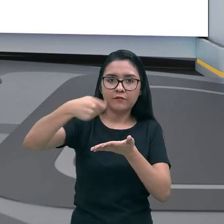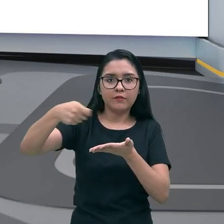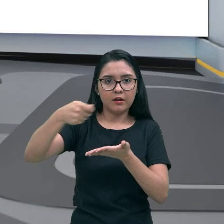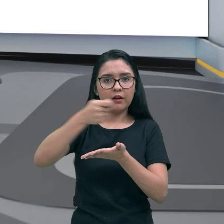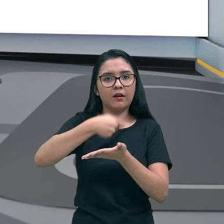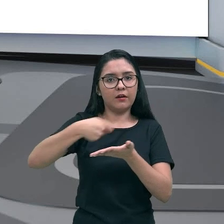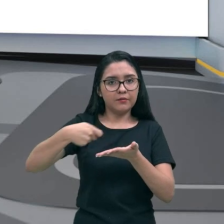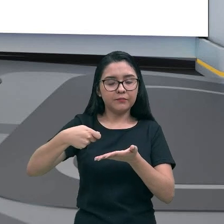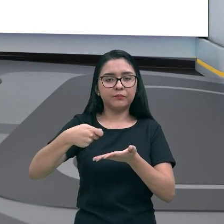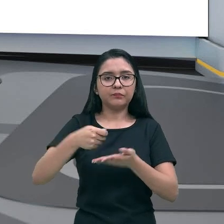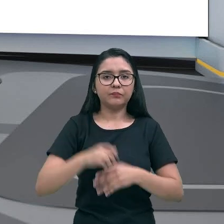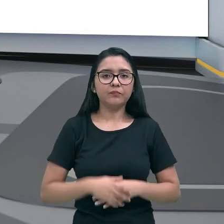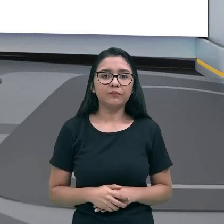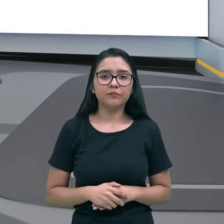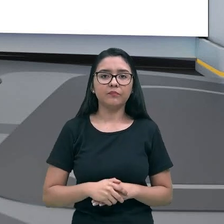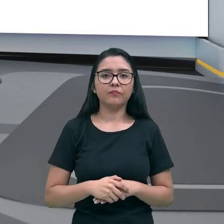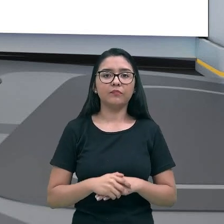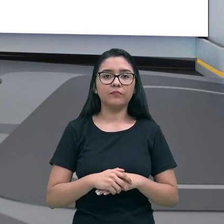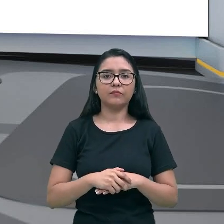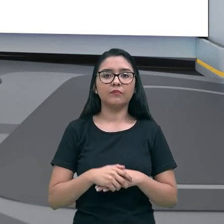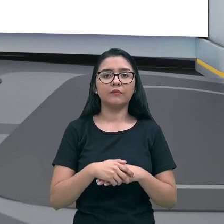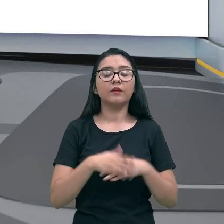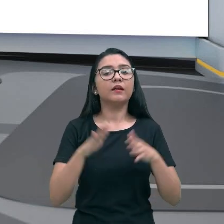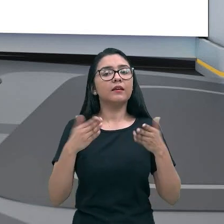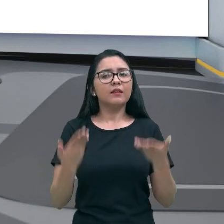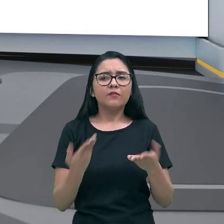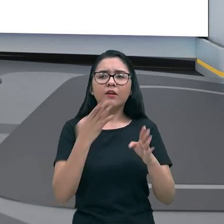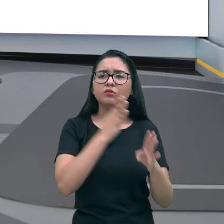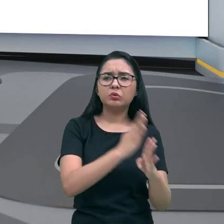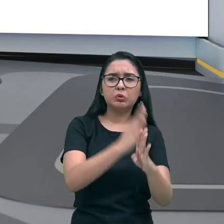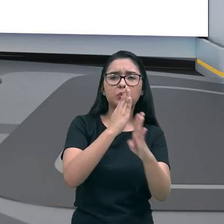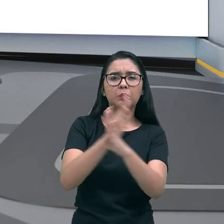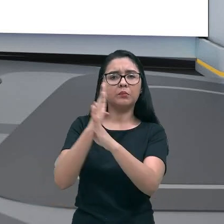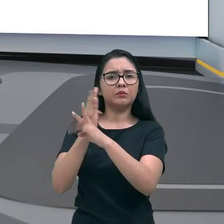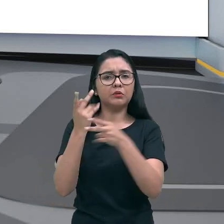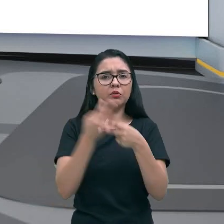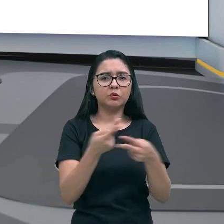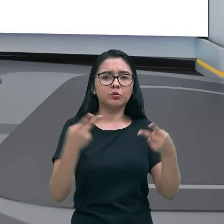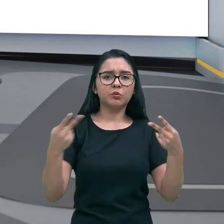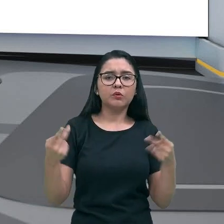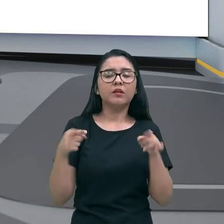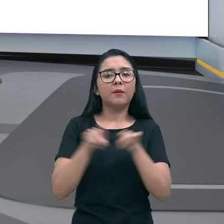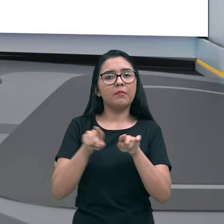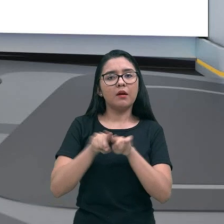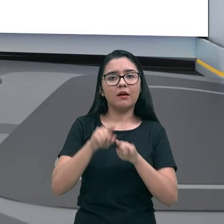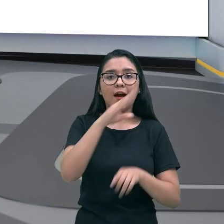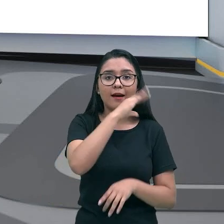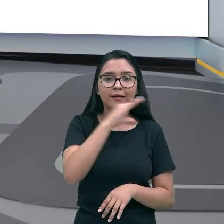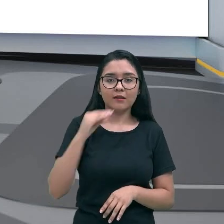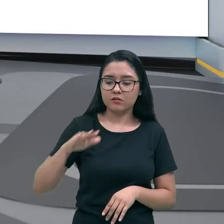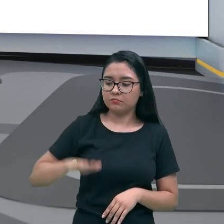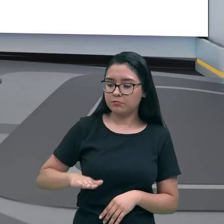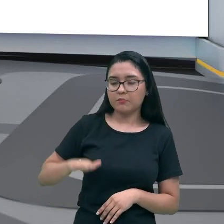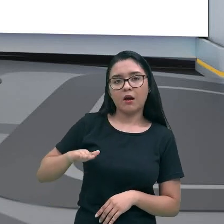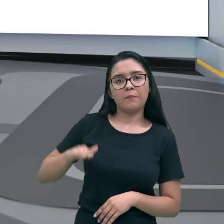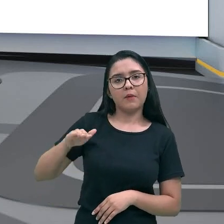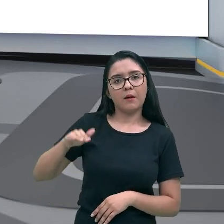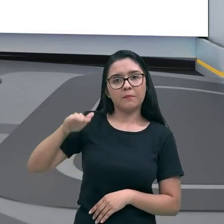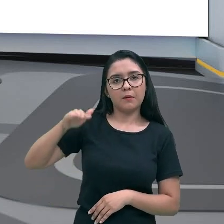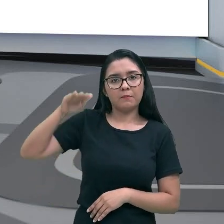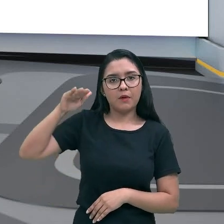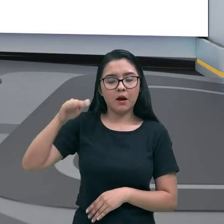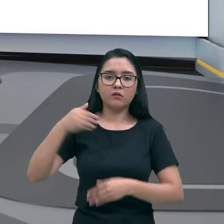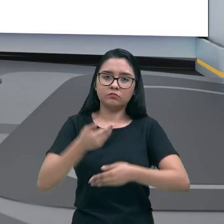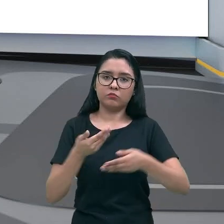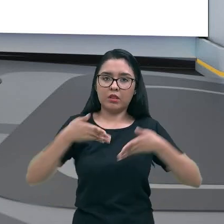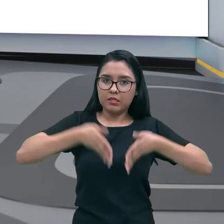motora. E, junto com essas descobertas, eles vão também crescendo em estatura, né? Exatamente. Eles nascem